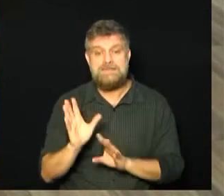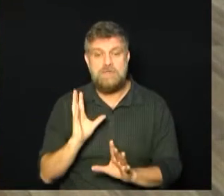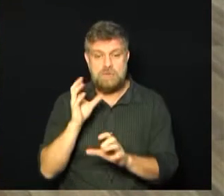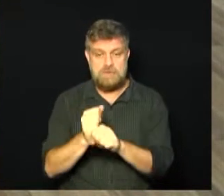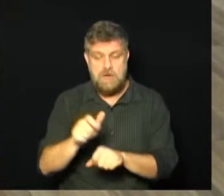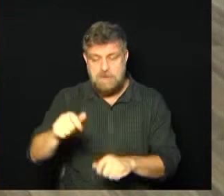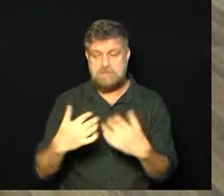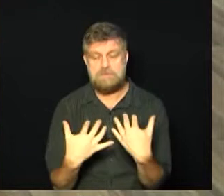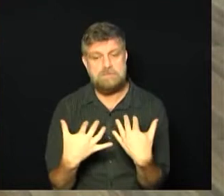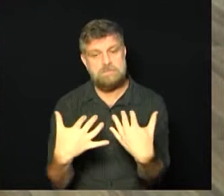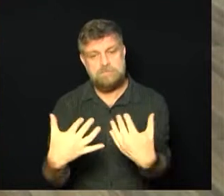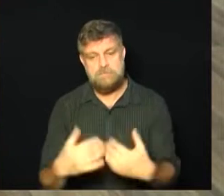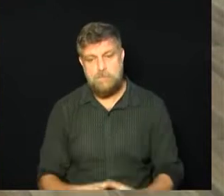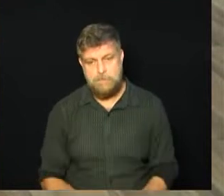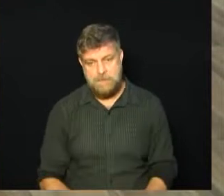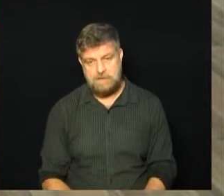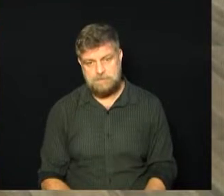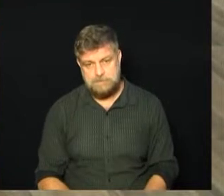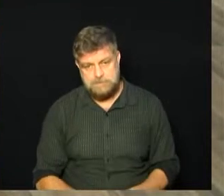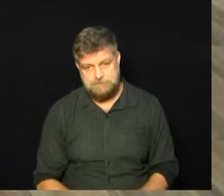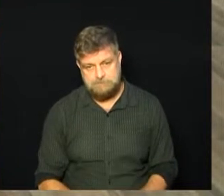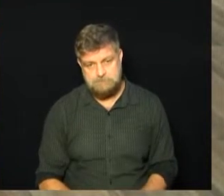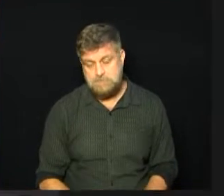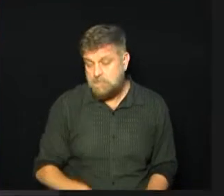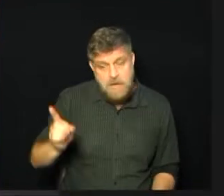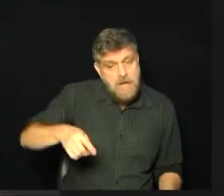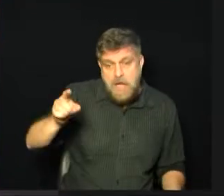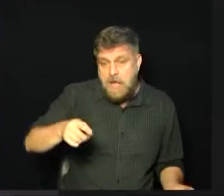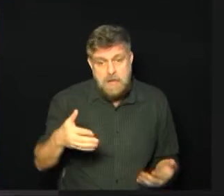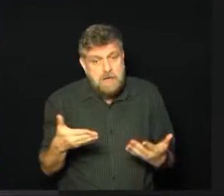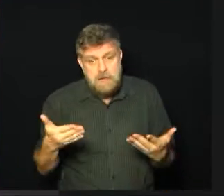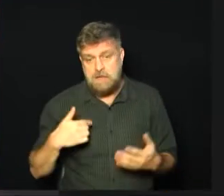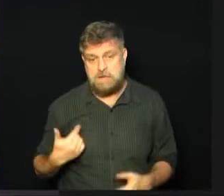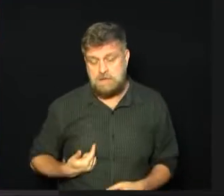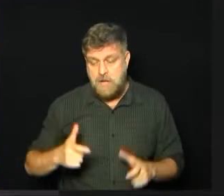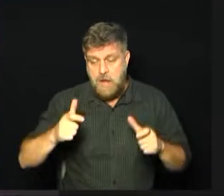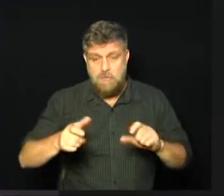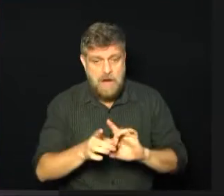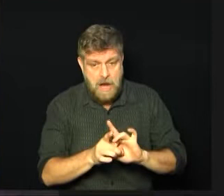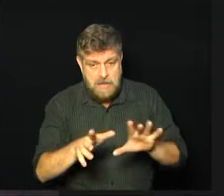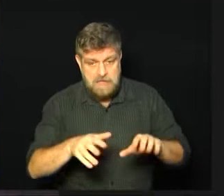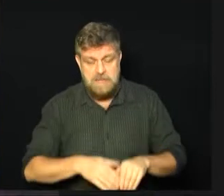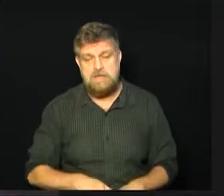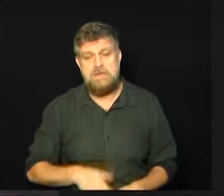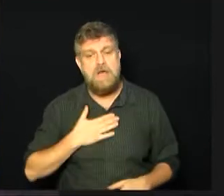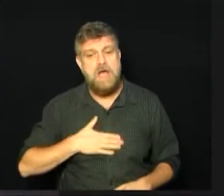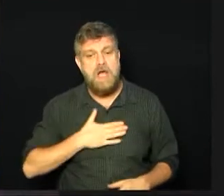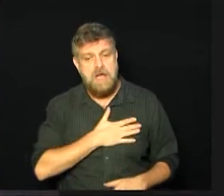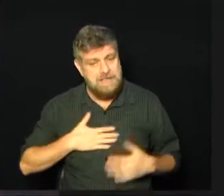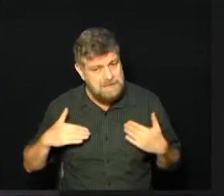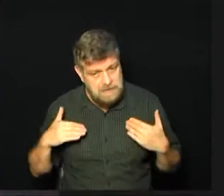quem está assistindo a gente nesse momento? É isso, eu acho que em espaços abertos é tranquilo, eu acho que